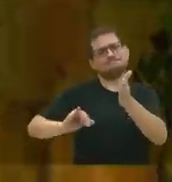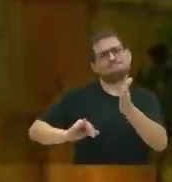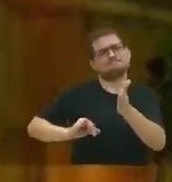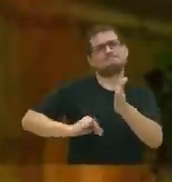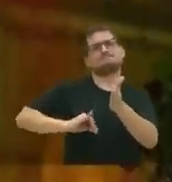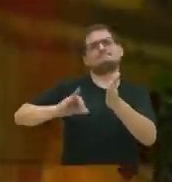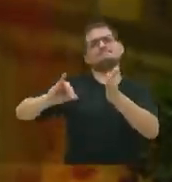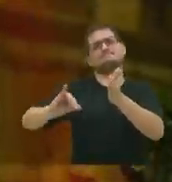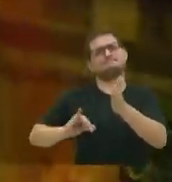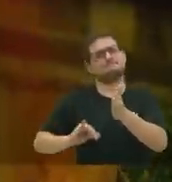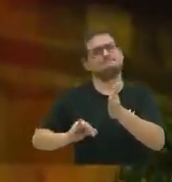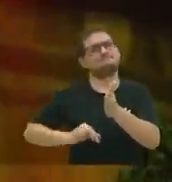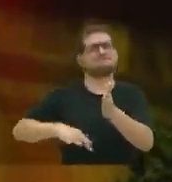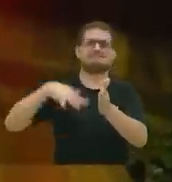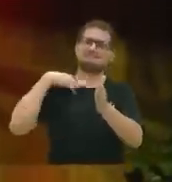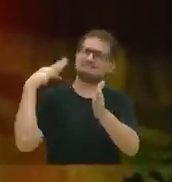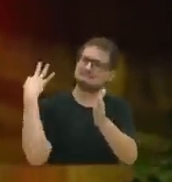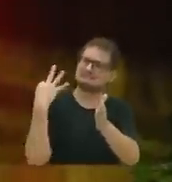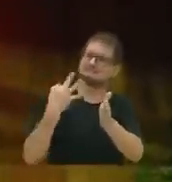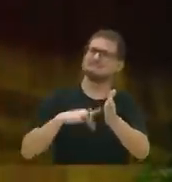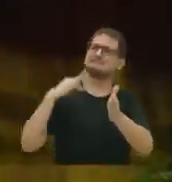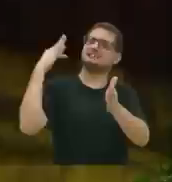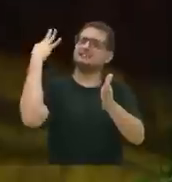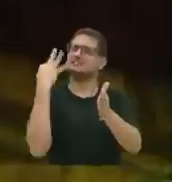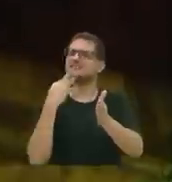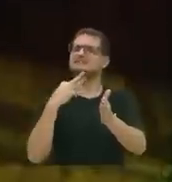sofrer imensa dor.